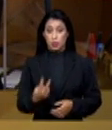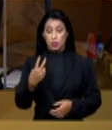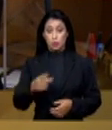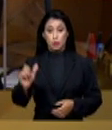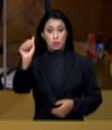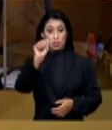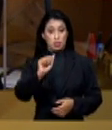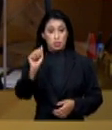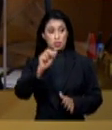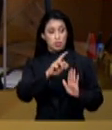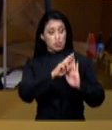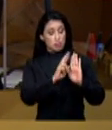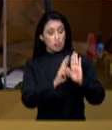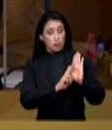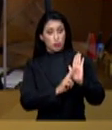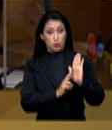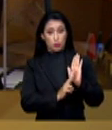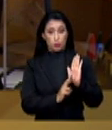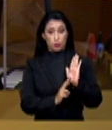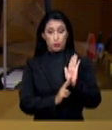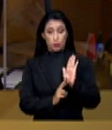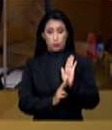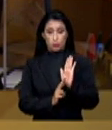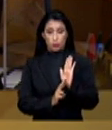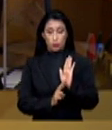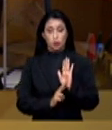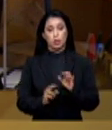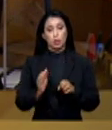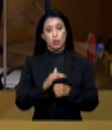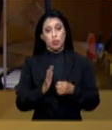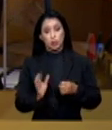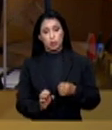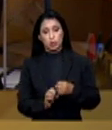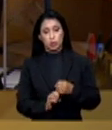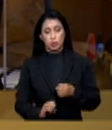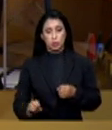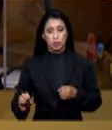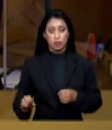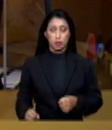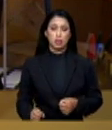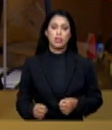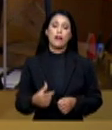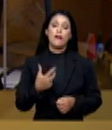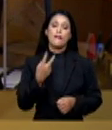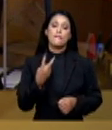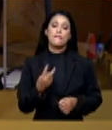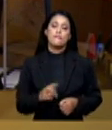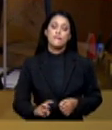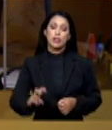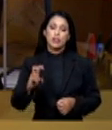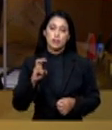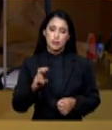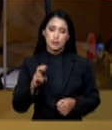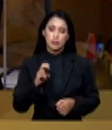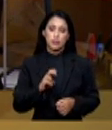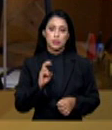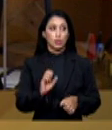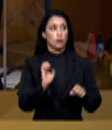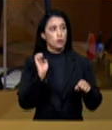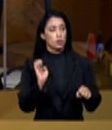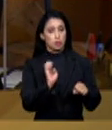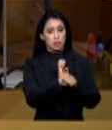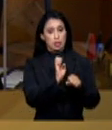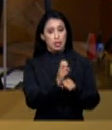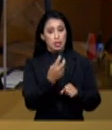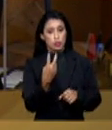agências reguladoras dos serviços de saneamento básico sendo 25 delas estaduais